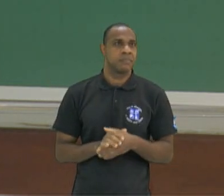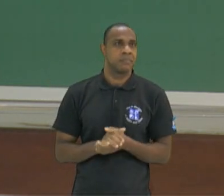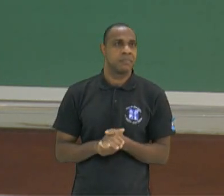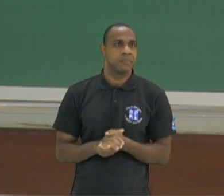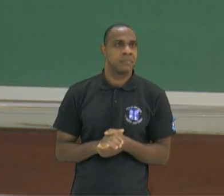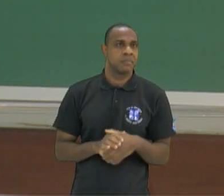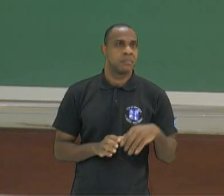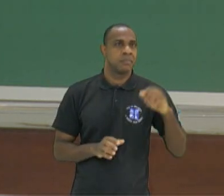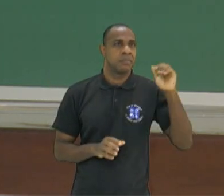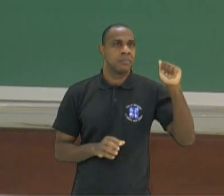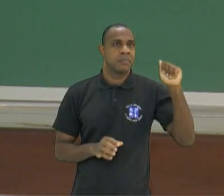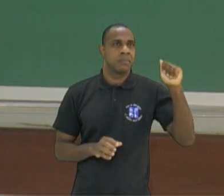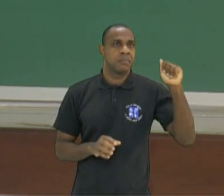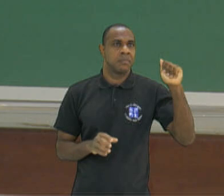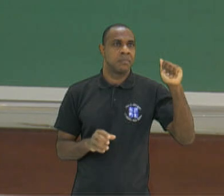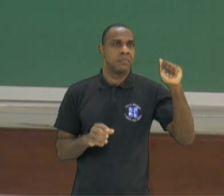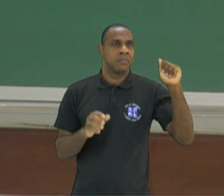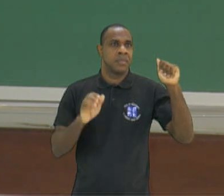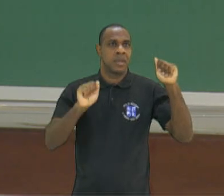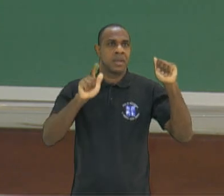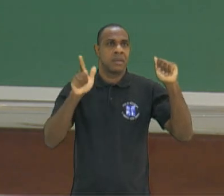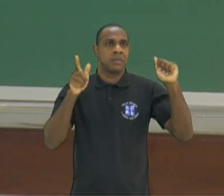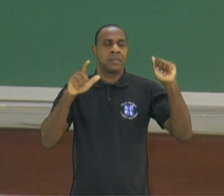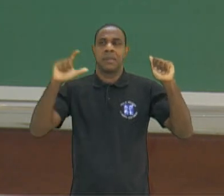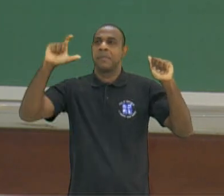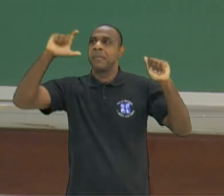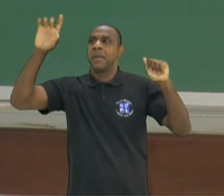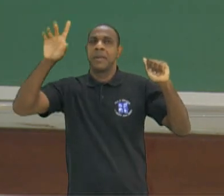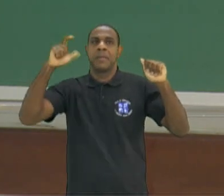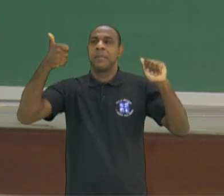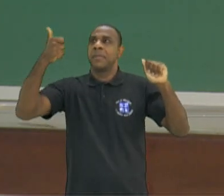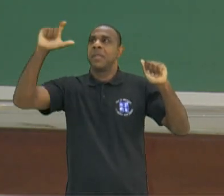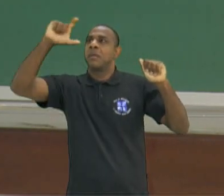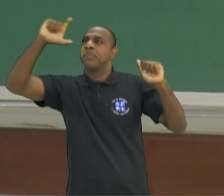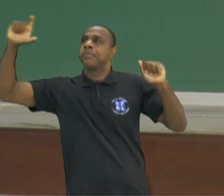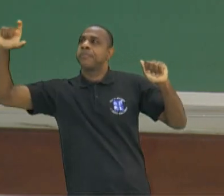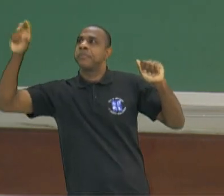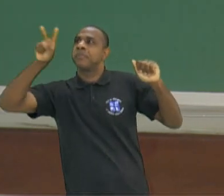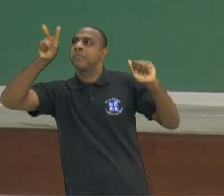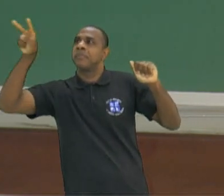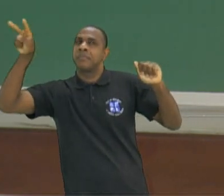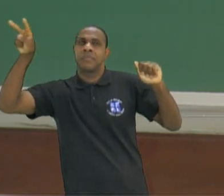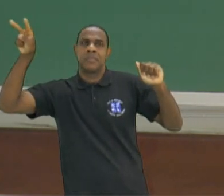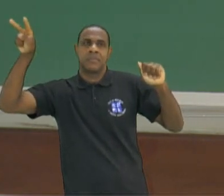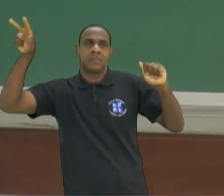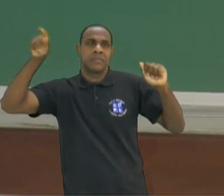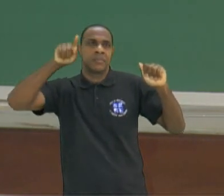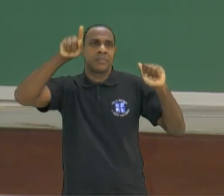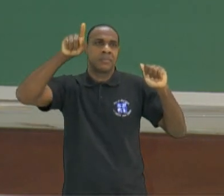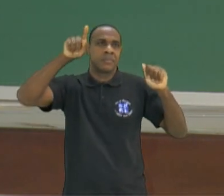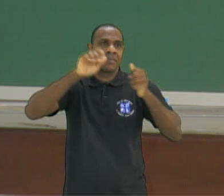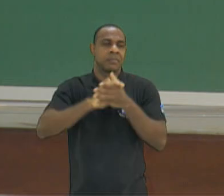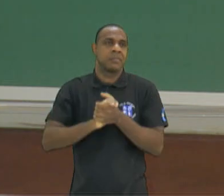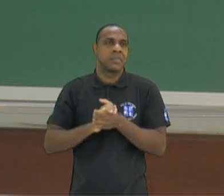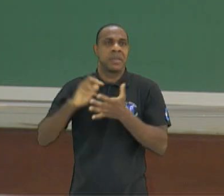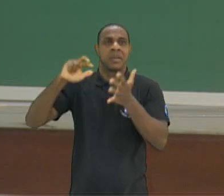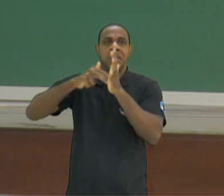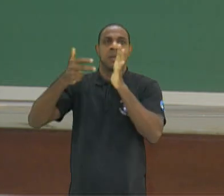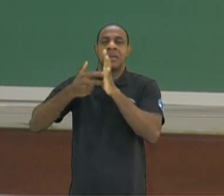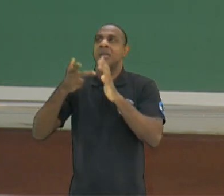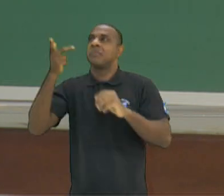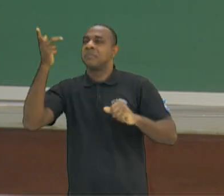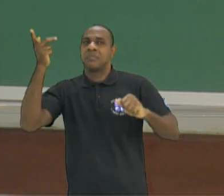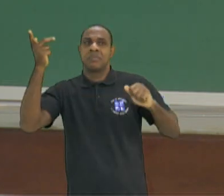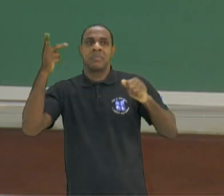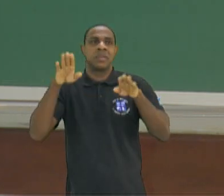temos also, to, and, as well, in addition, plus. Muitos deles têm a mesma significação.